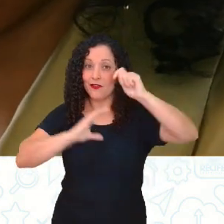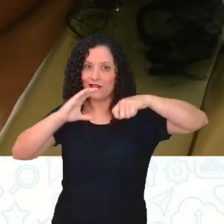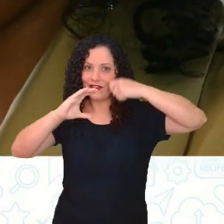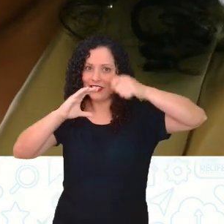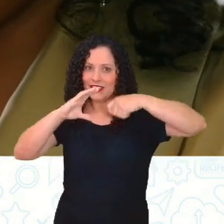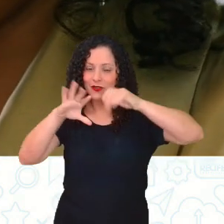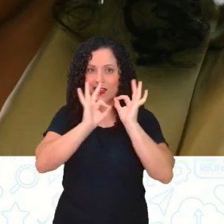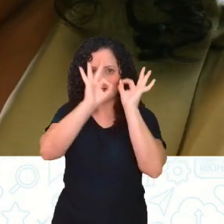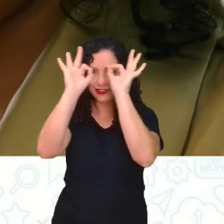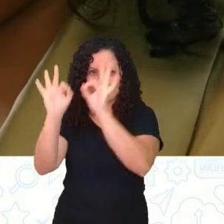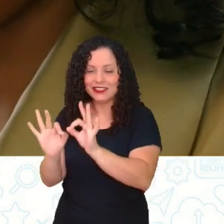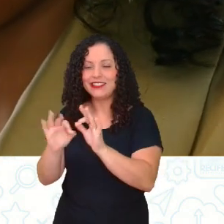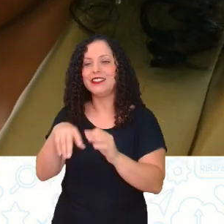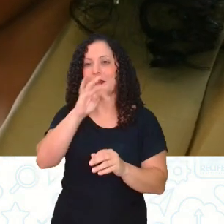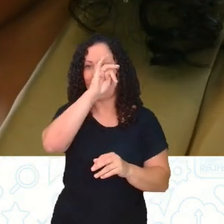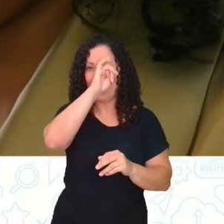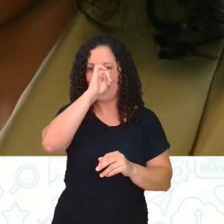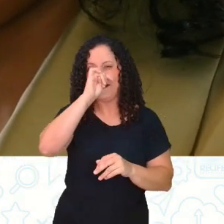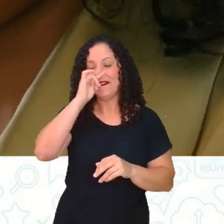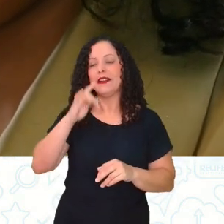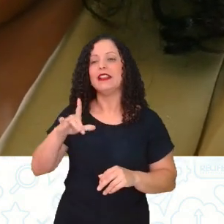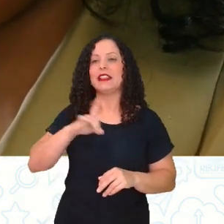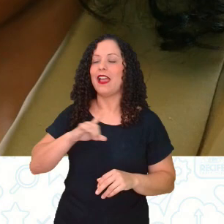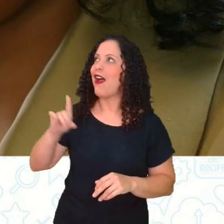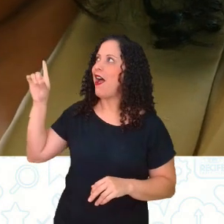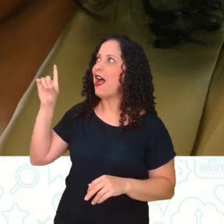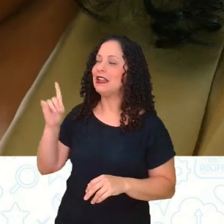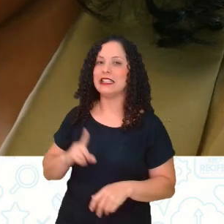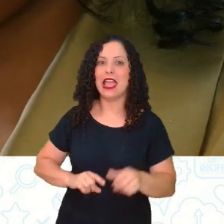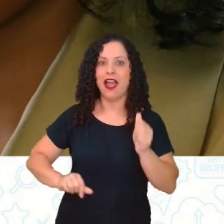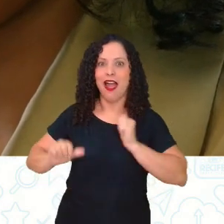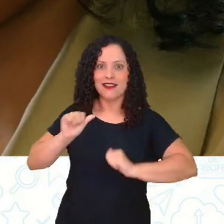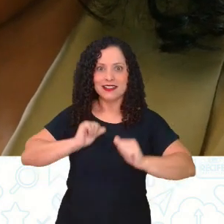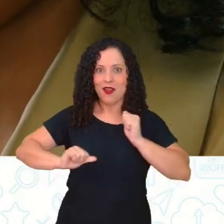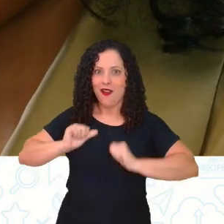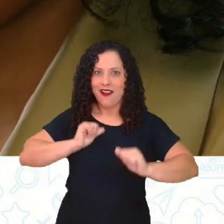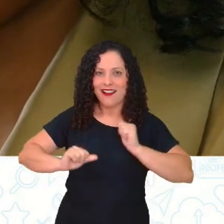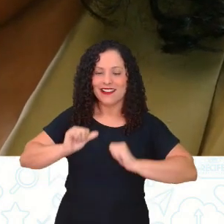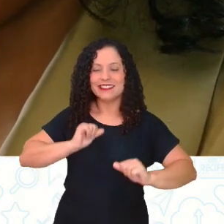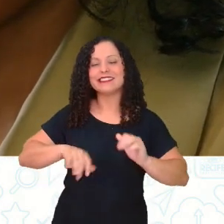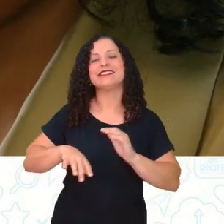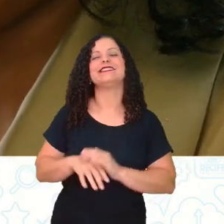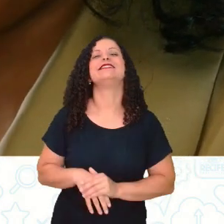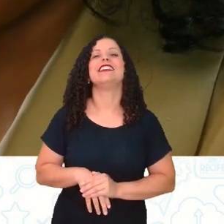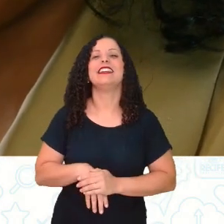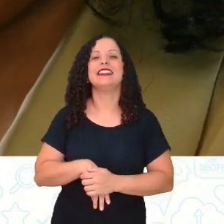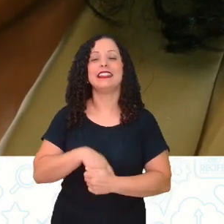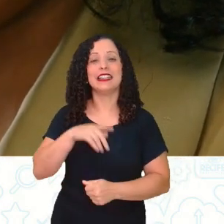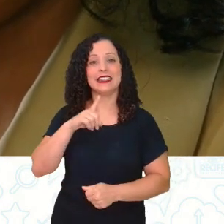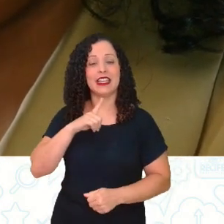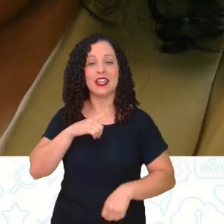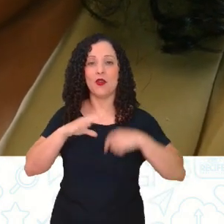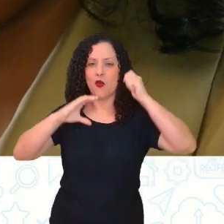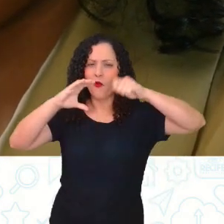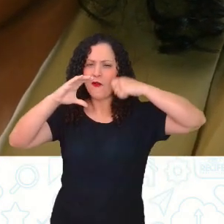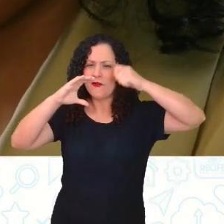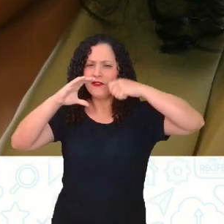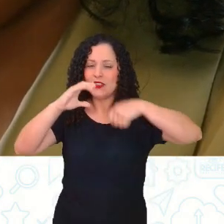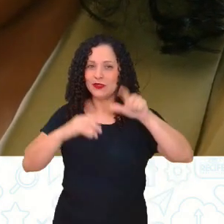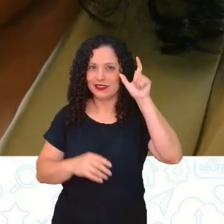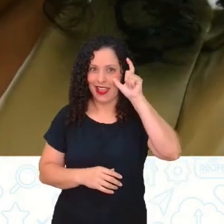vídeo. Olha aí, vamos a outra garota aí super curiosa, porque a gente vai assistir um vídeo bem interessante